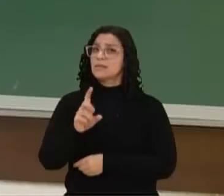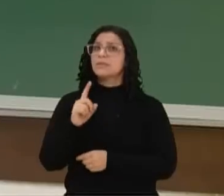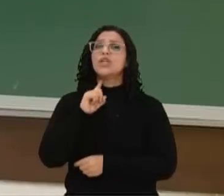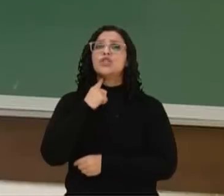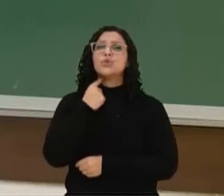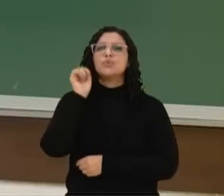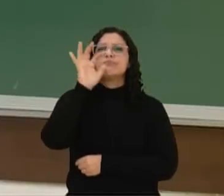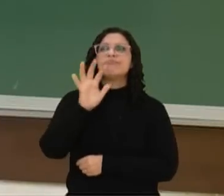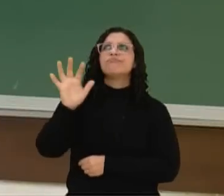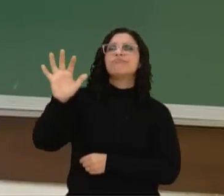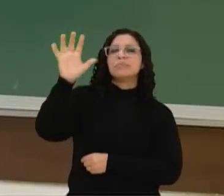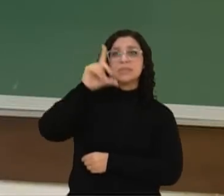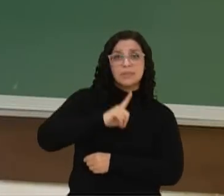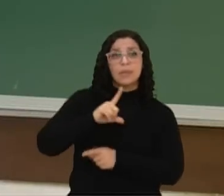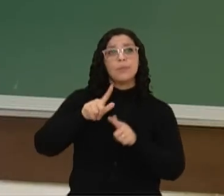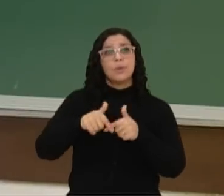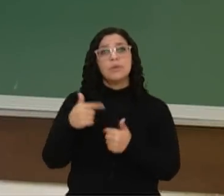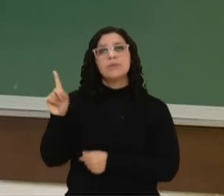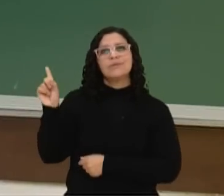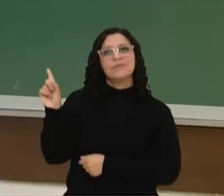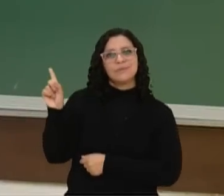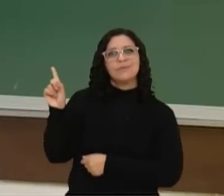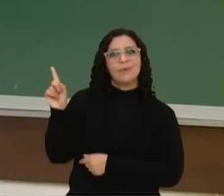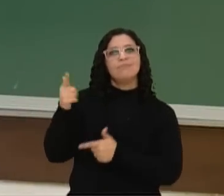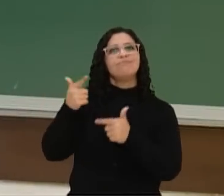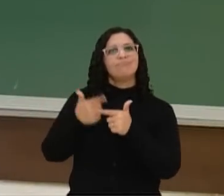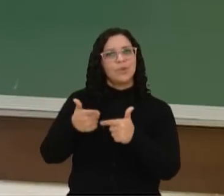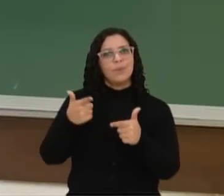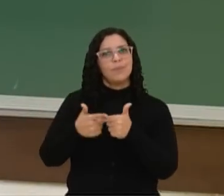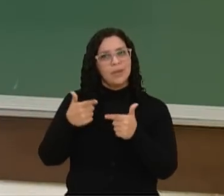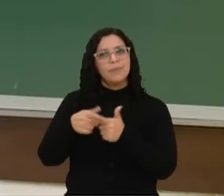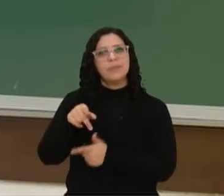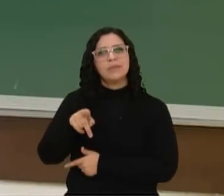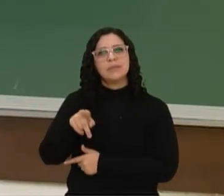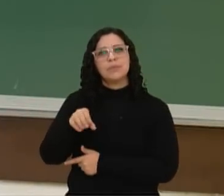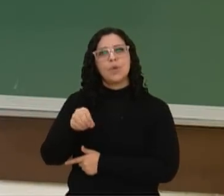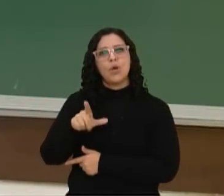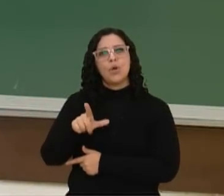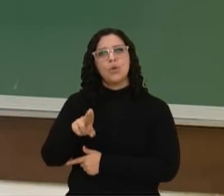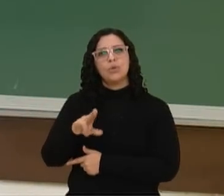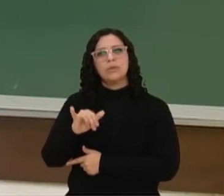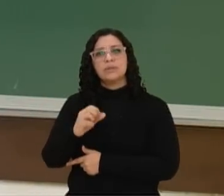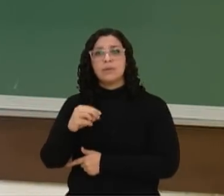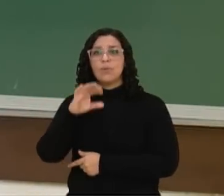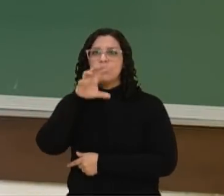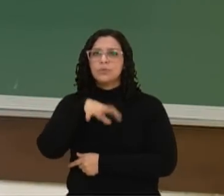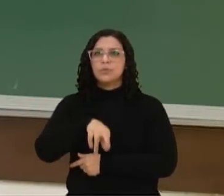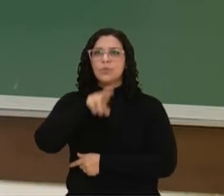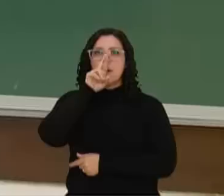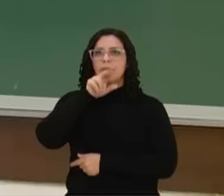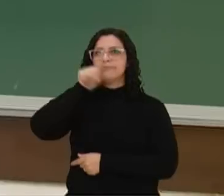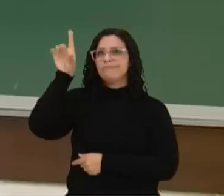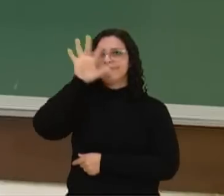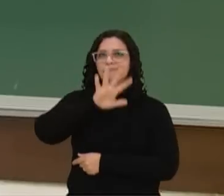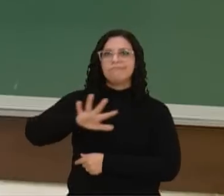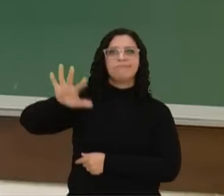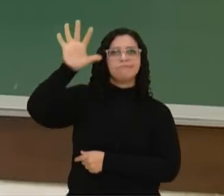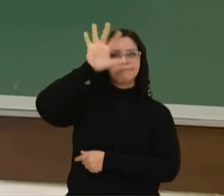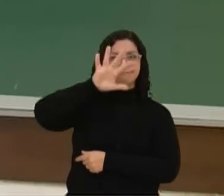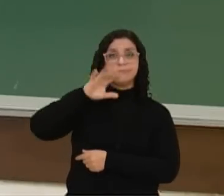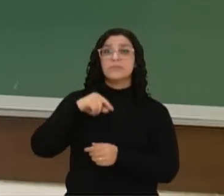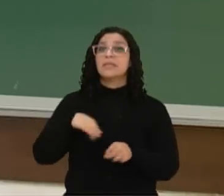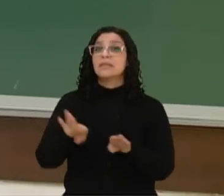de combustíveis fósseis e um dos principais problemas é a poluição atmosférica.